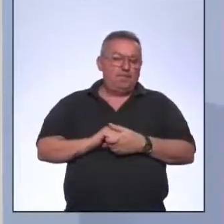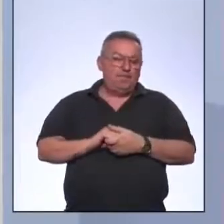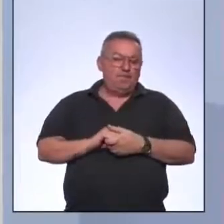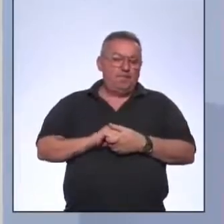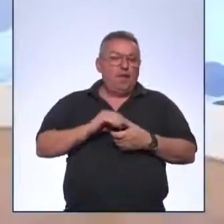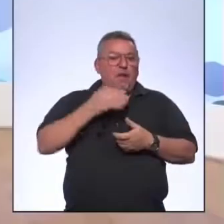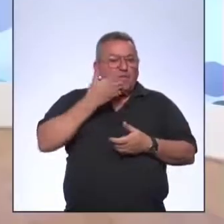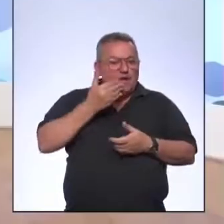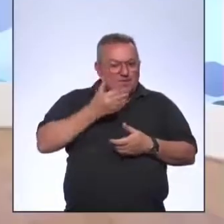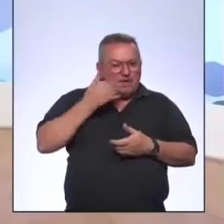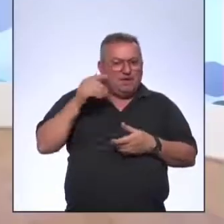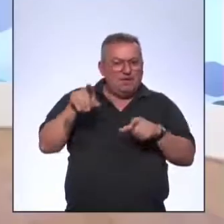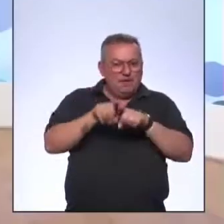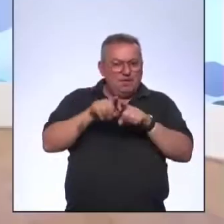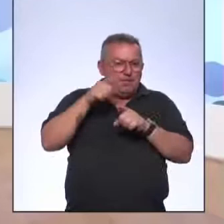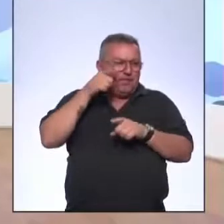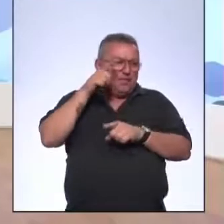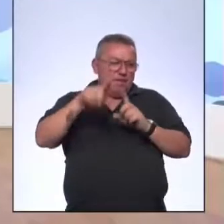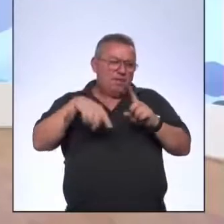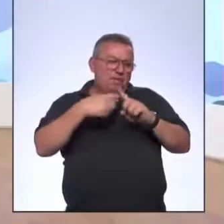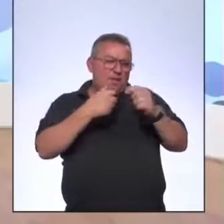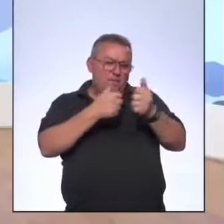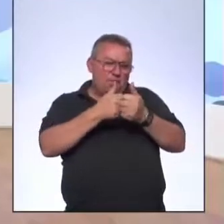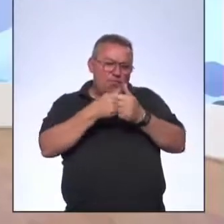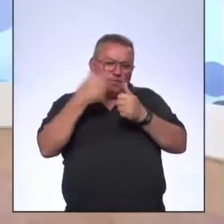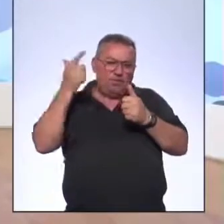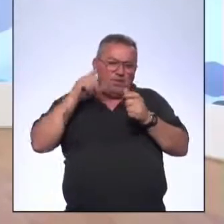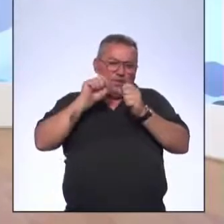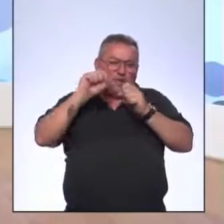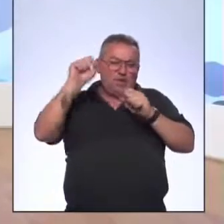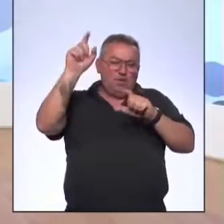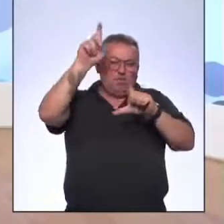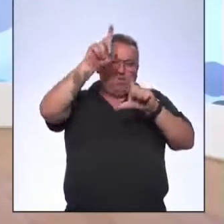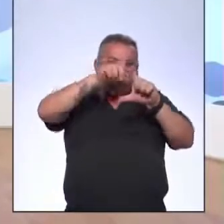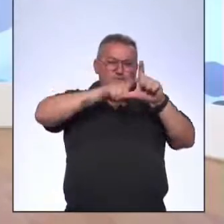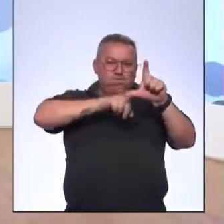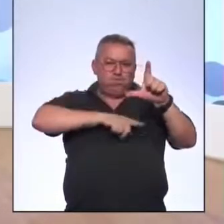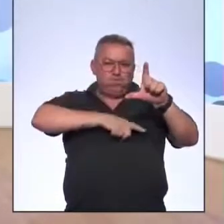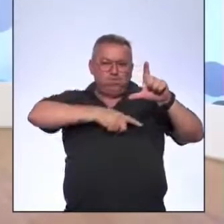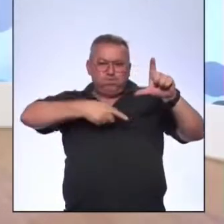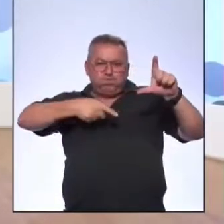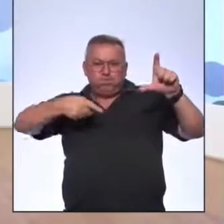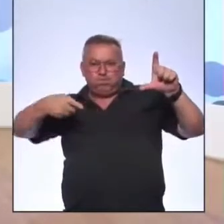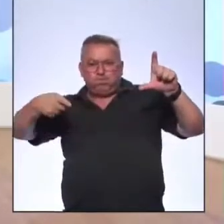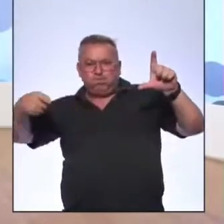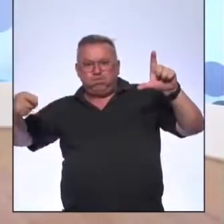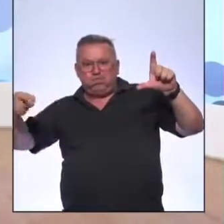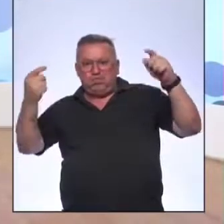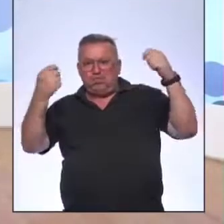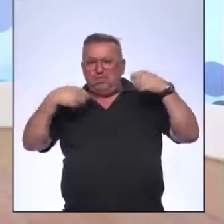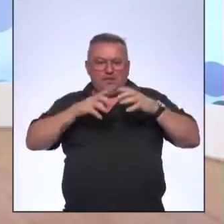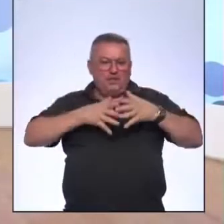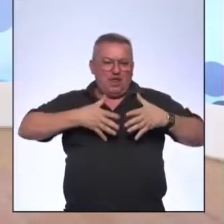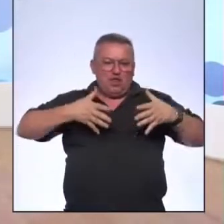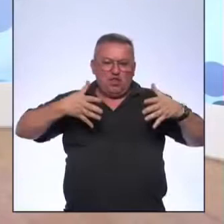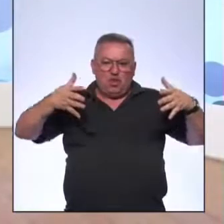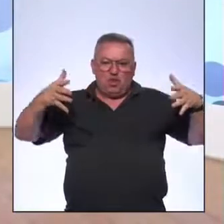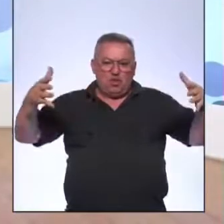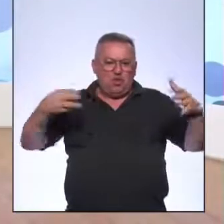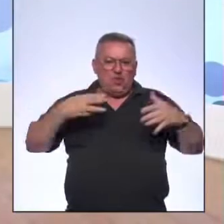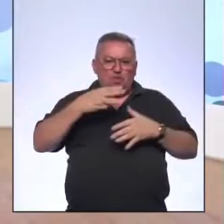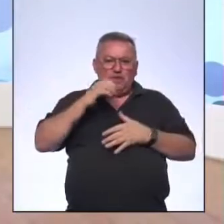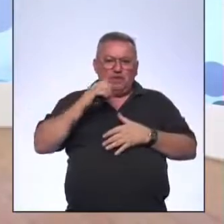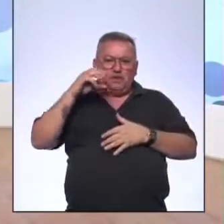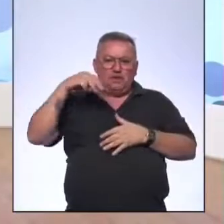fica mais fácil né ali eles são mais próximos então você não só fazer aquele gráfico enorme aquele que ela reta com 30